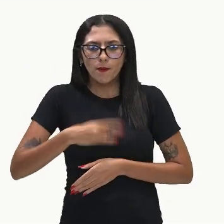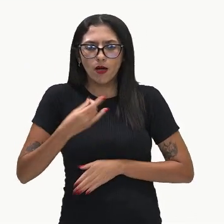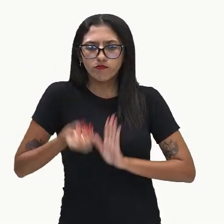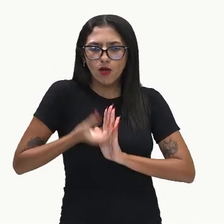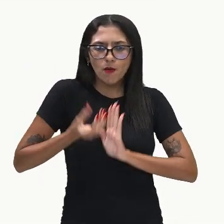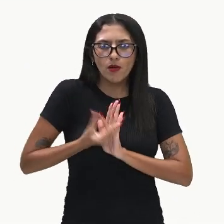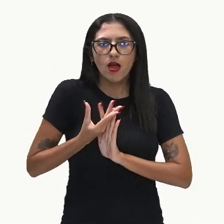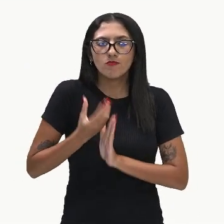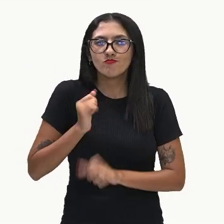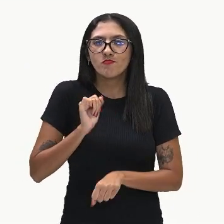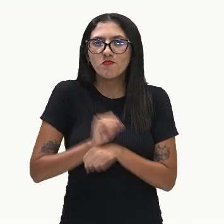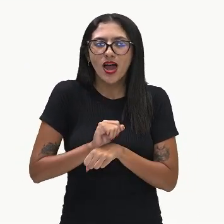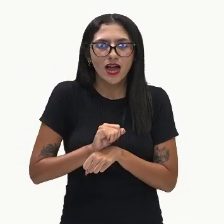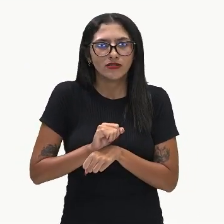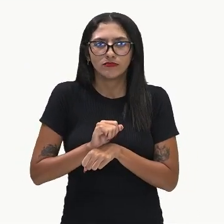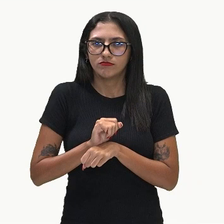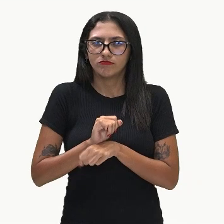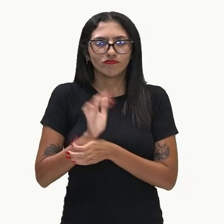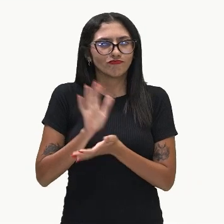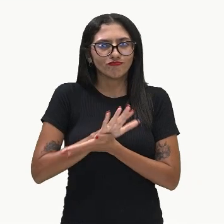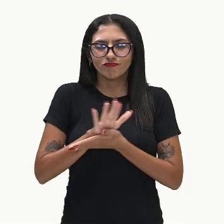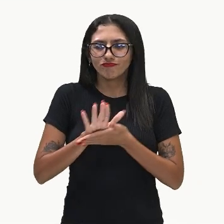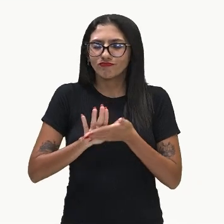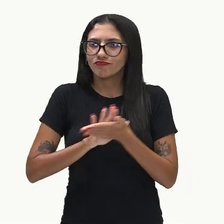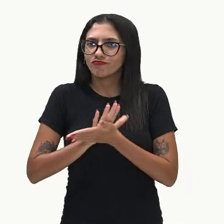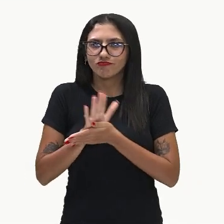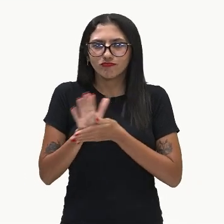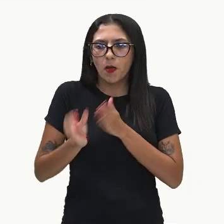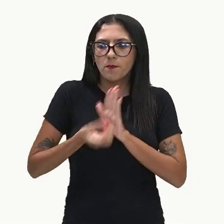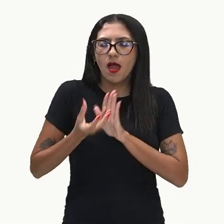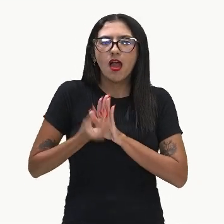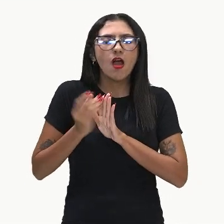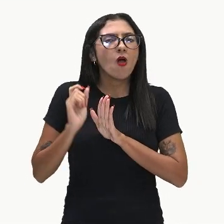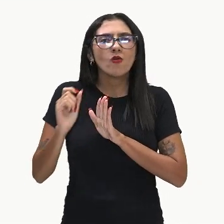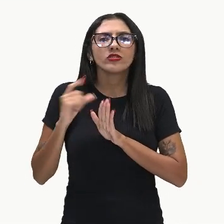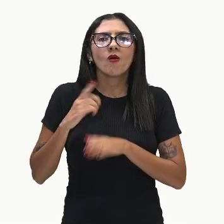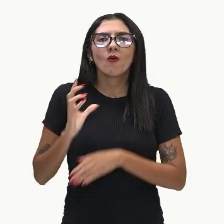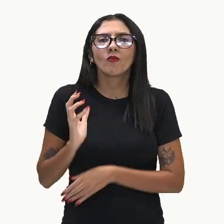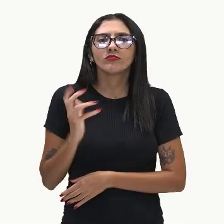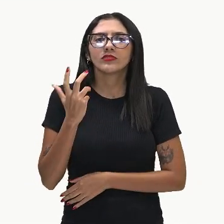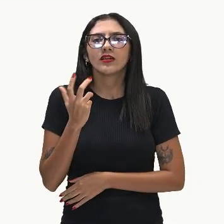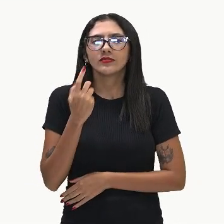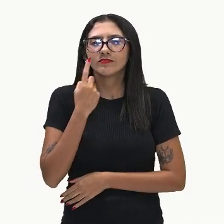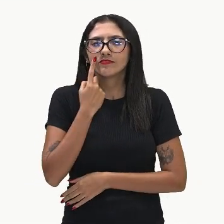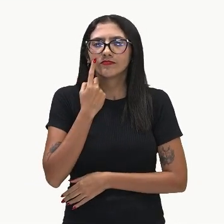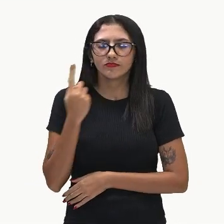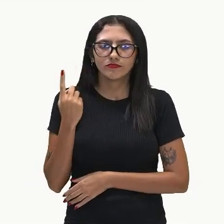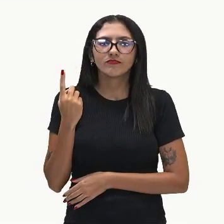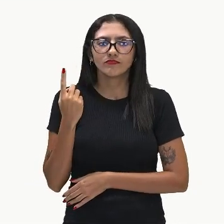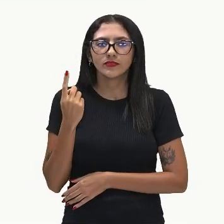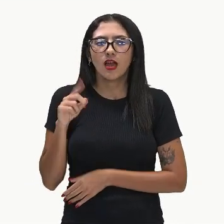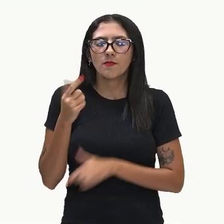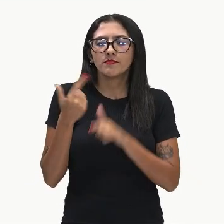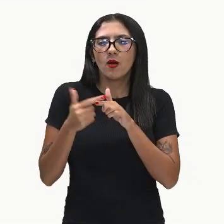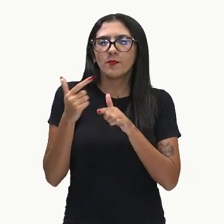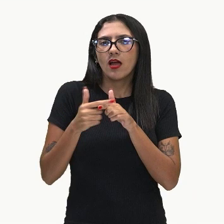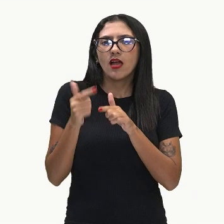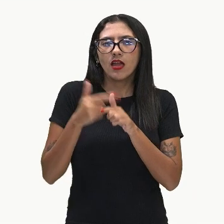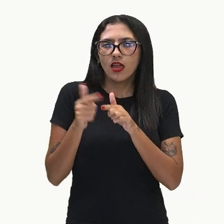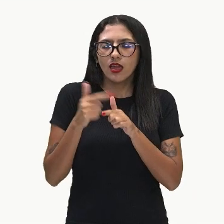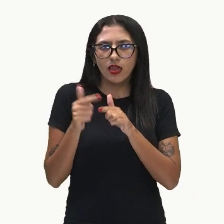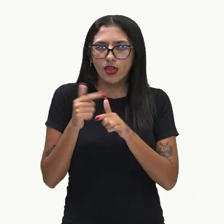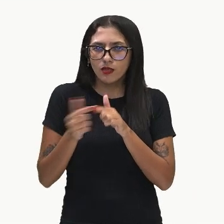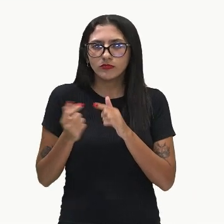de produzir. Né? E aí, o que vem a acontecer? Isso aqui, ó, a impotência sexual aí